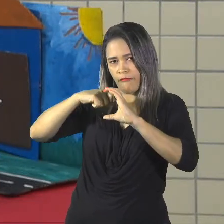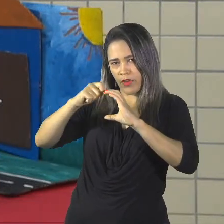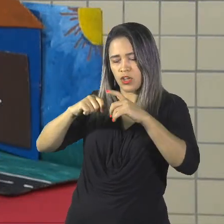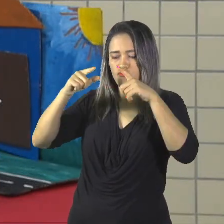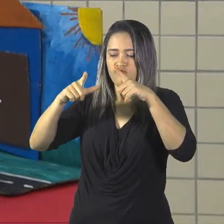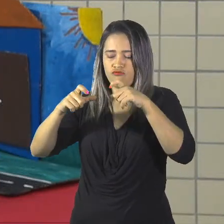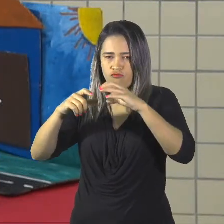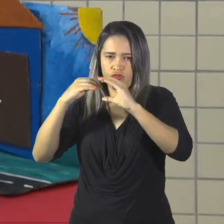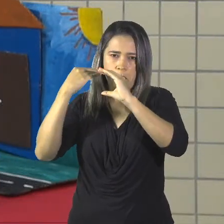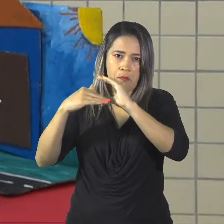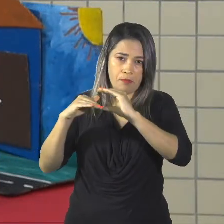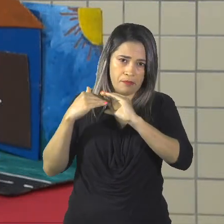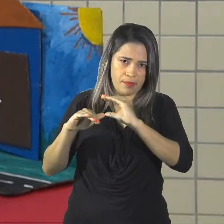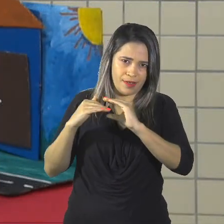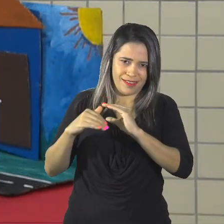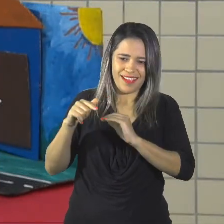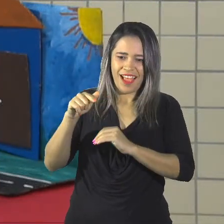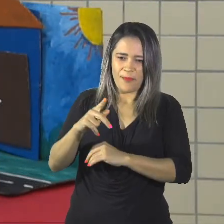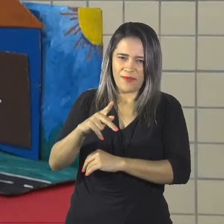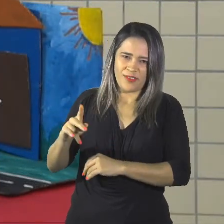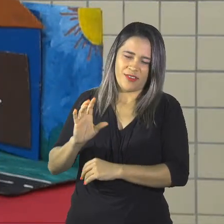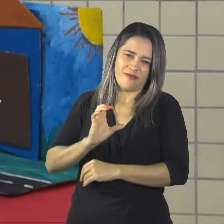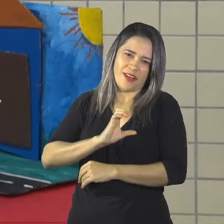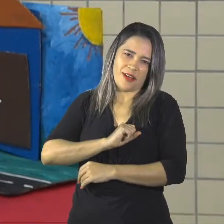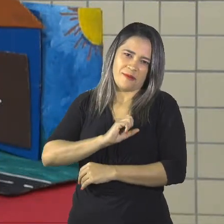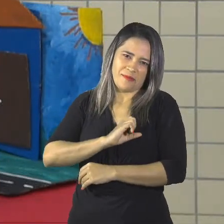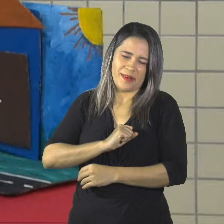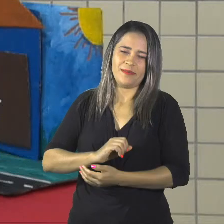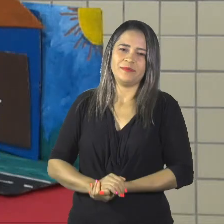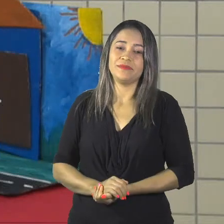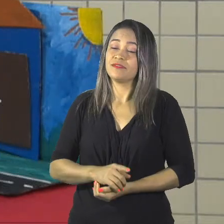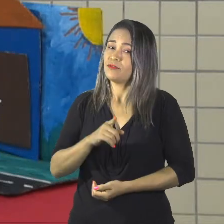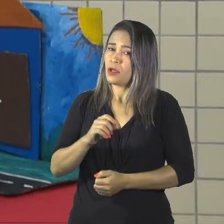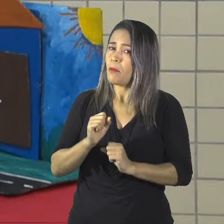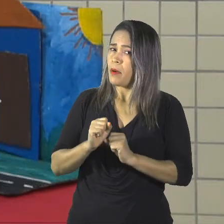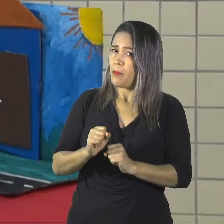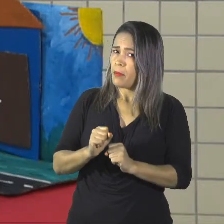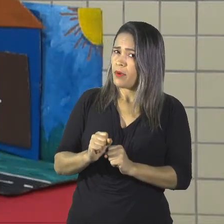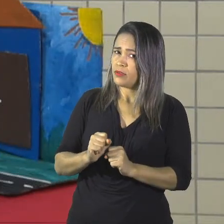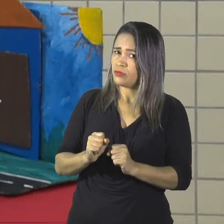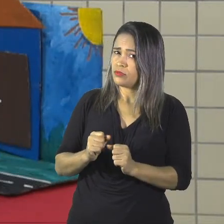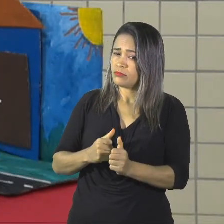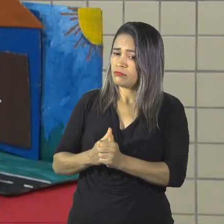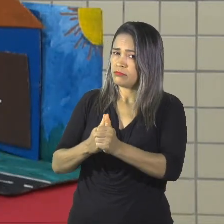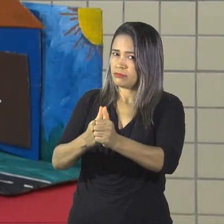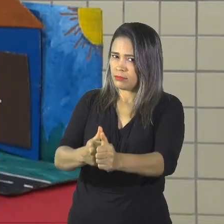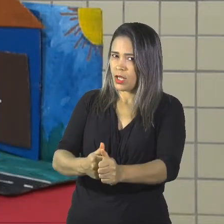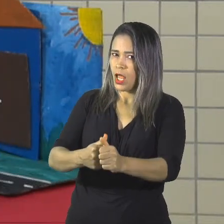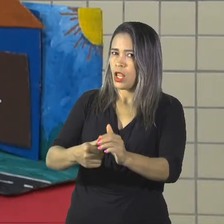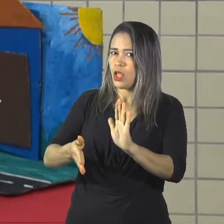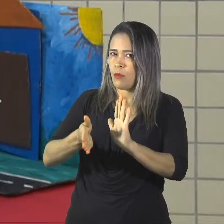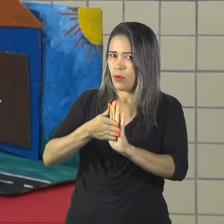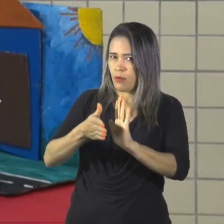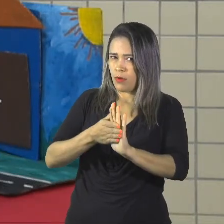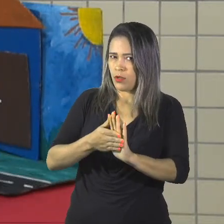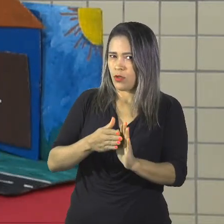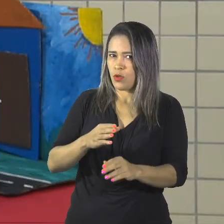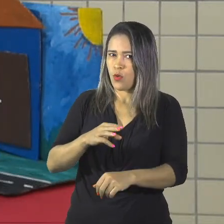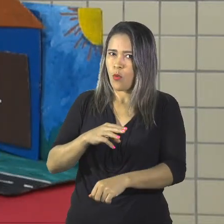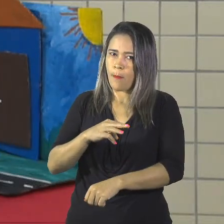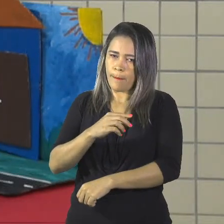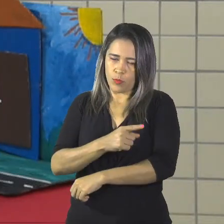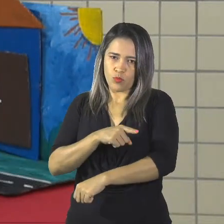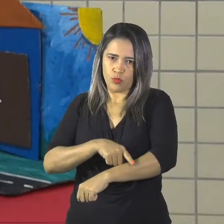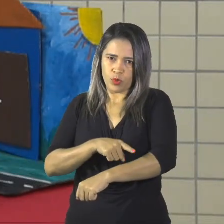a foto, eu tenho certeza que ela irá amar esse retorno. Você também pode estar acompanhando as nossas propostas do Maternal 1 todas